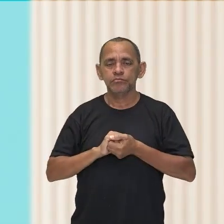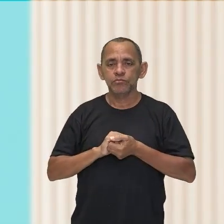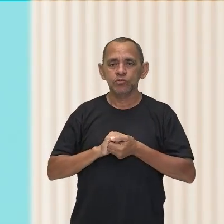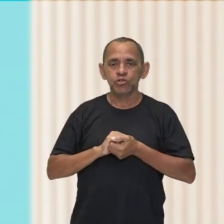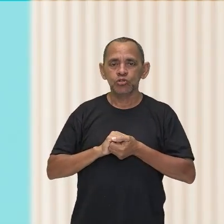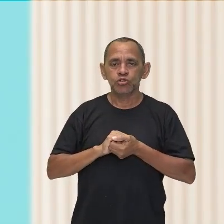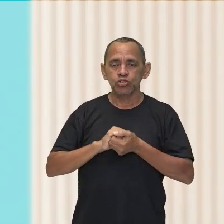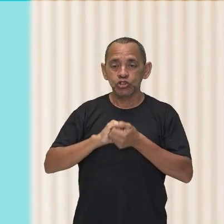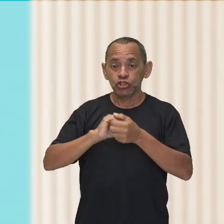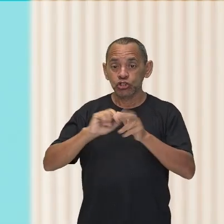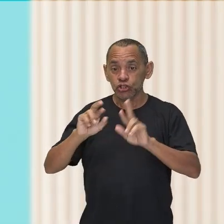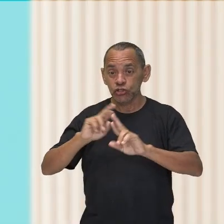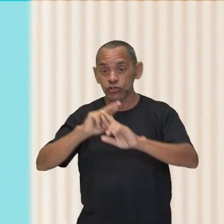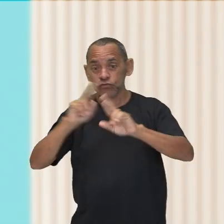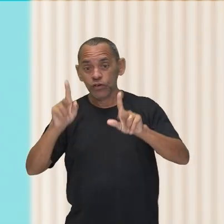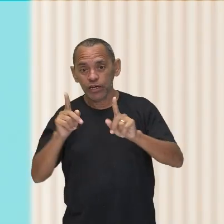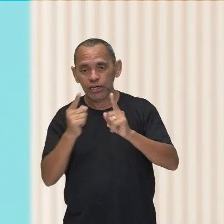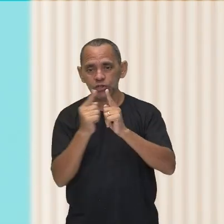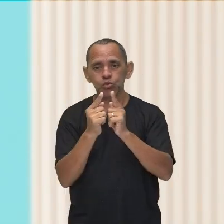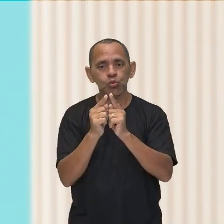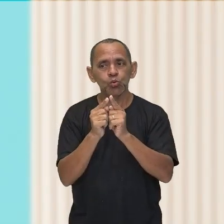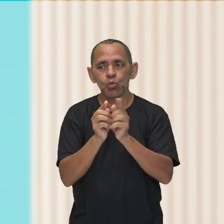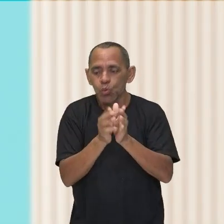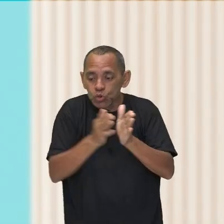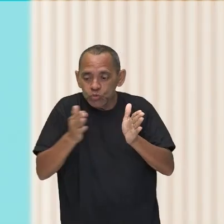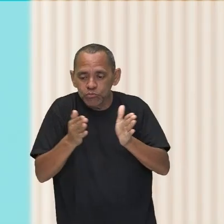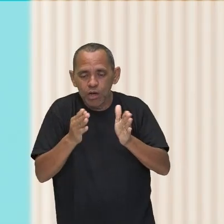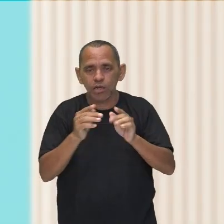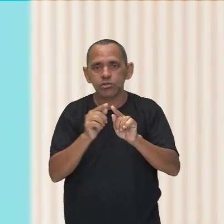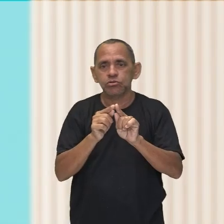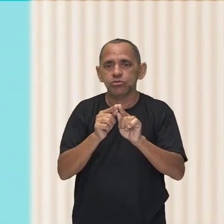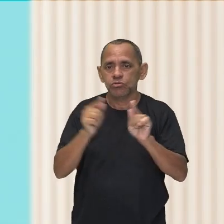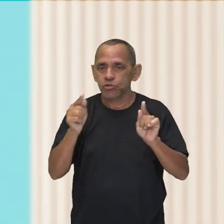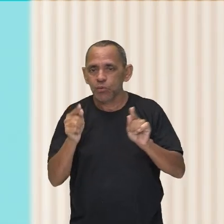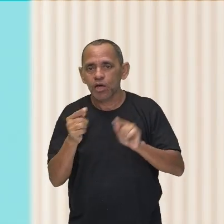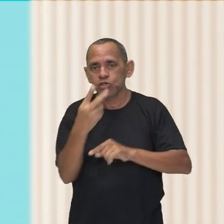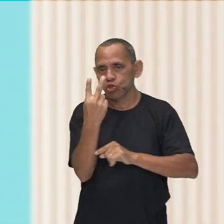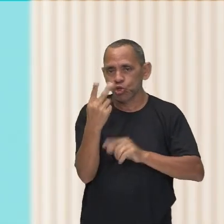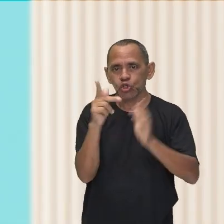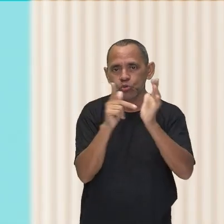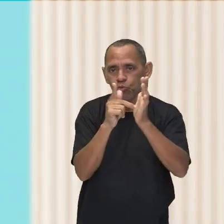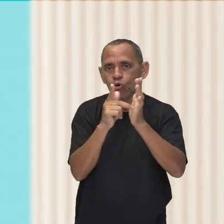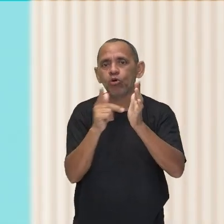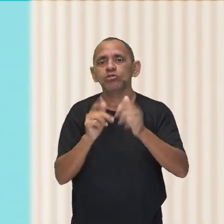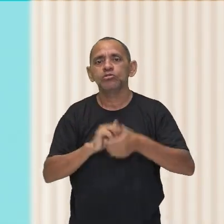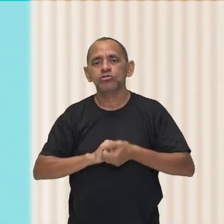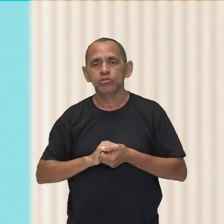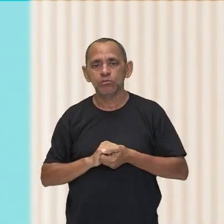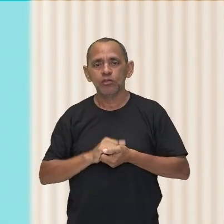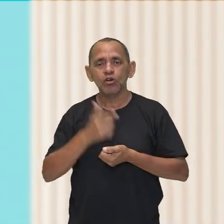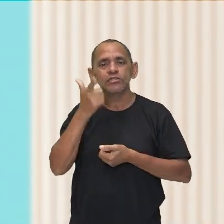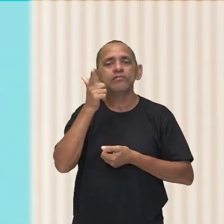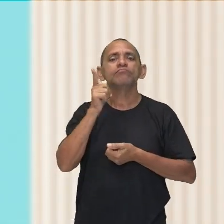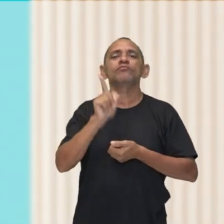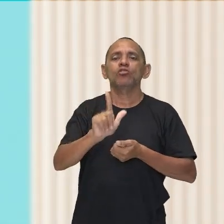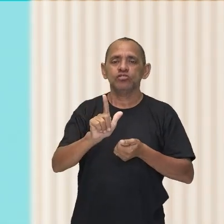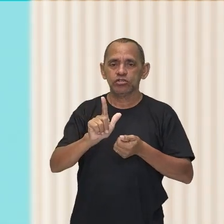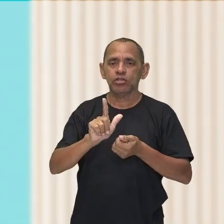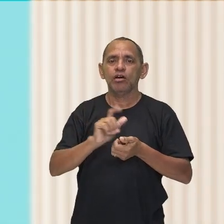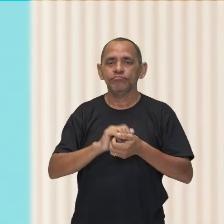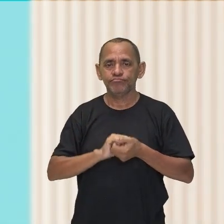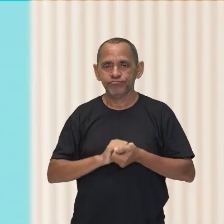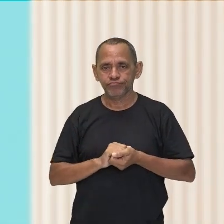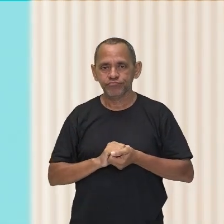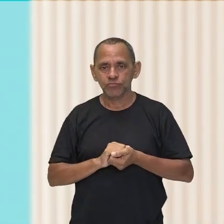pontos entre um time e outro para poder vencer um set, certo? Então é a mesma forma